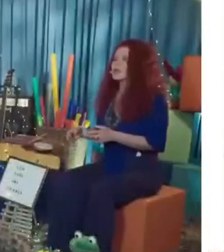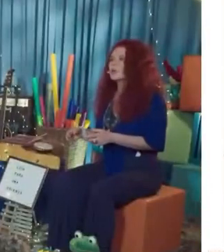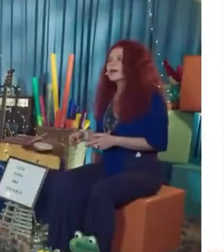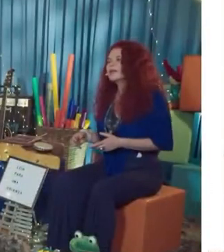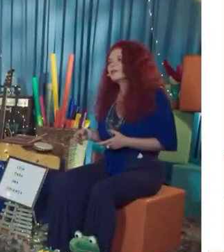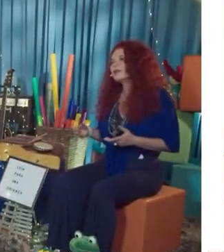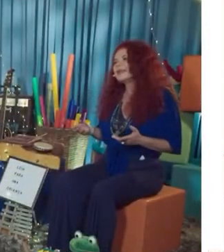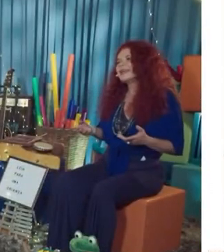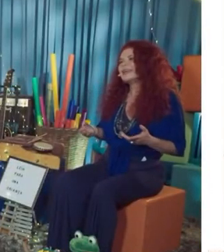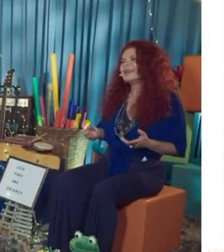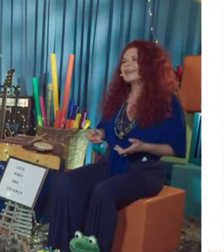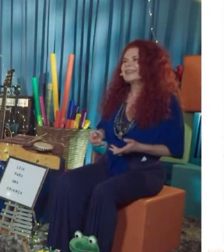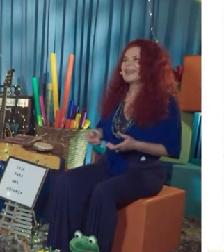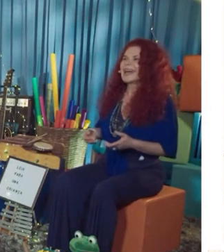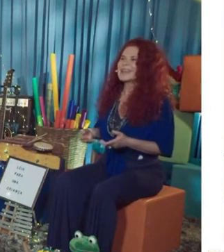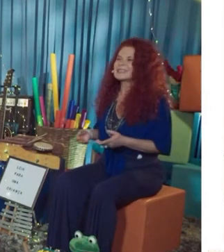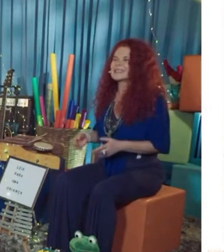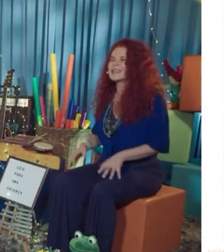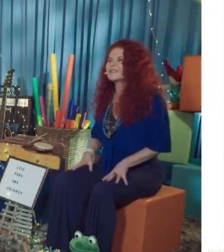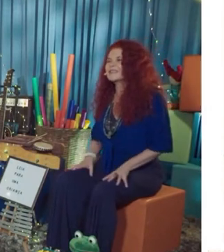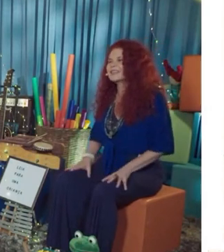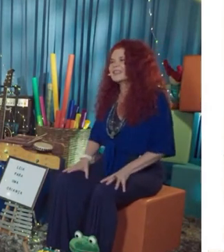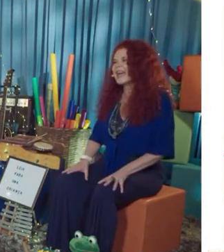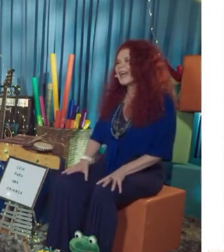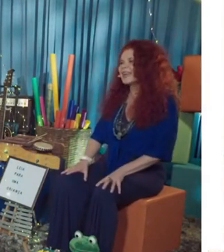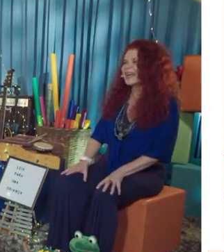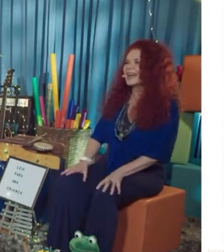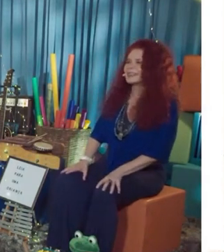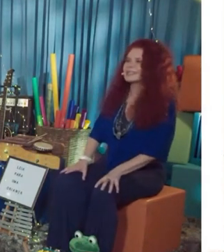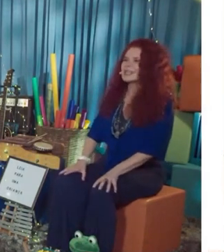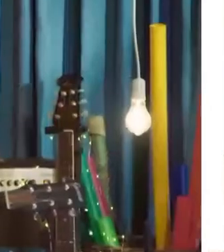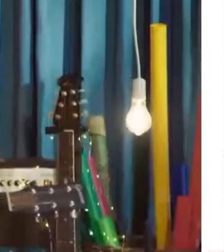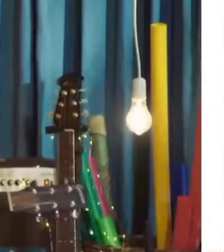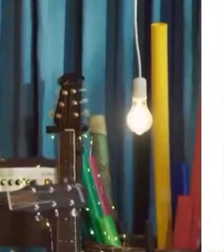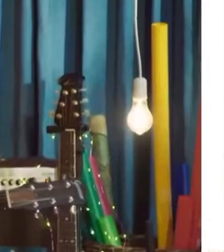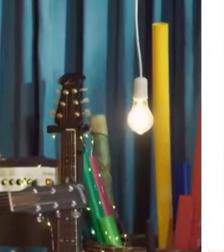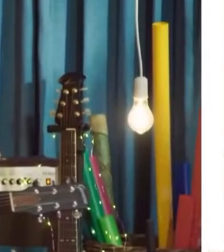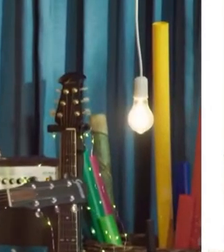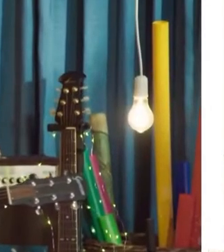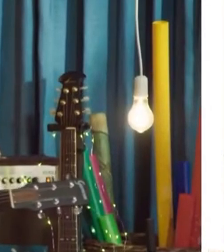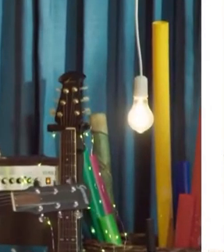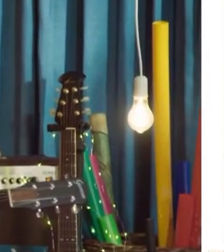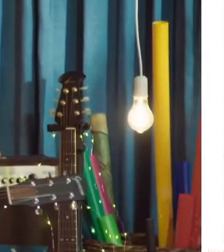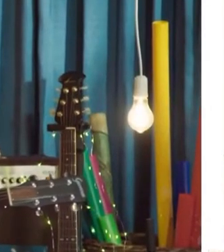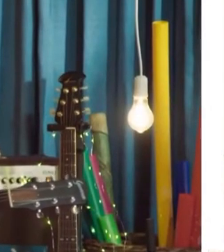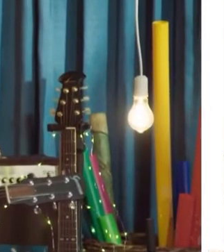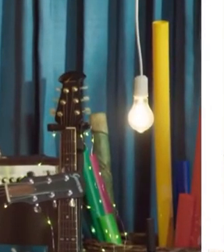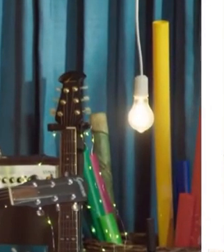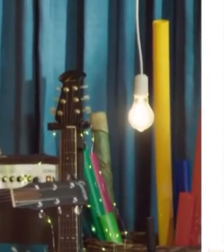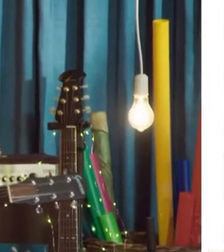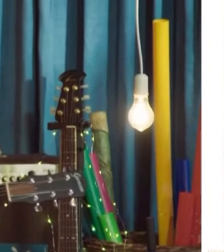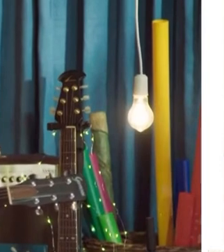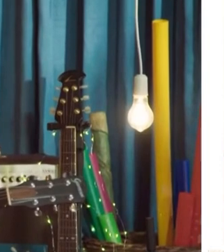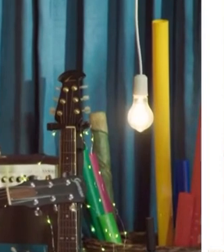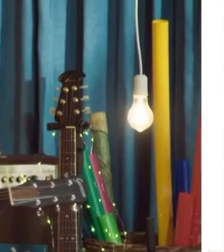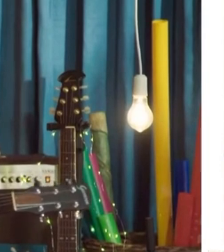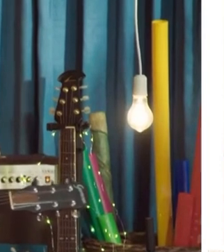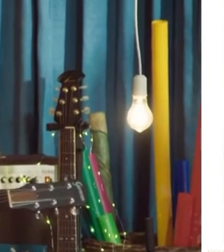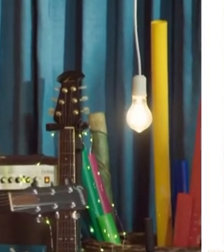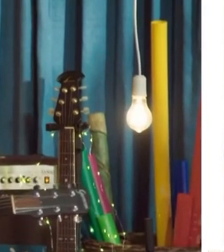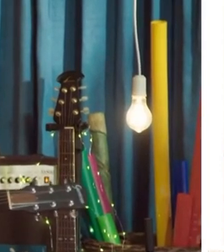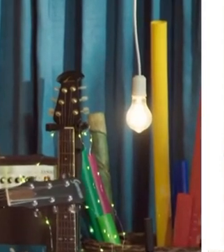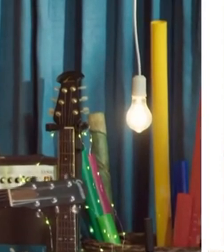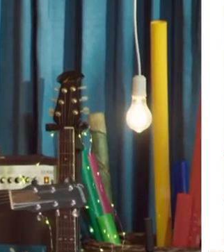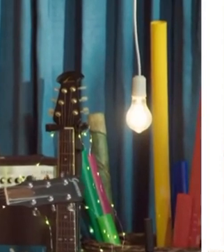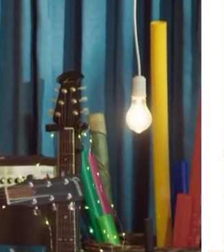histórias. Quando lidas, são ideias. Quando ficam, são